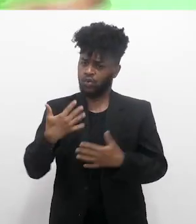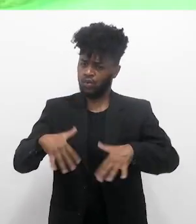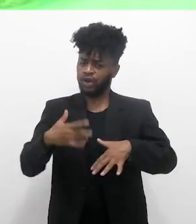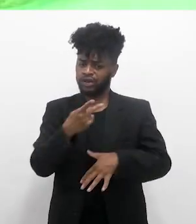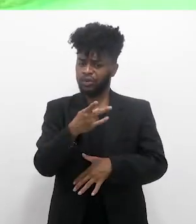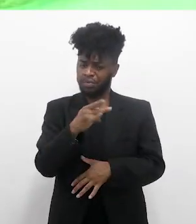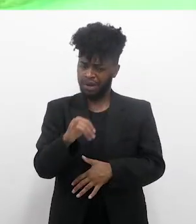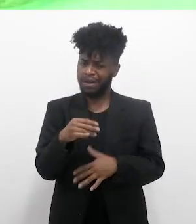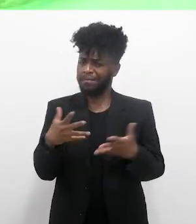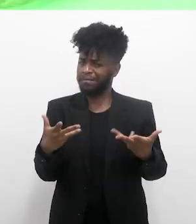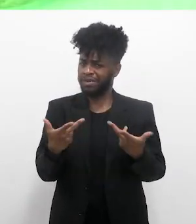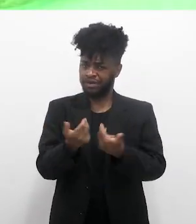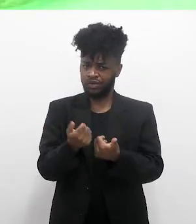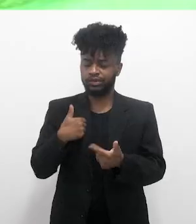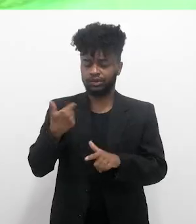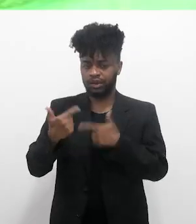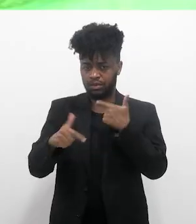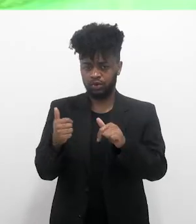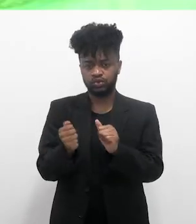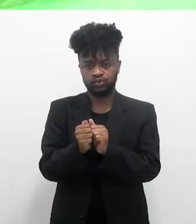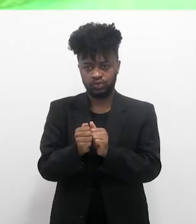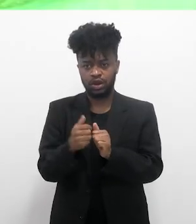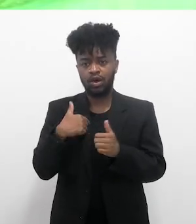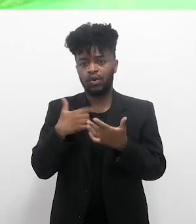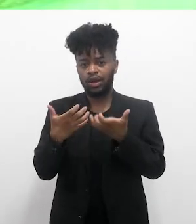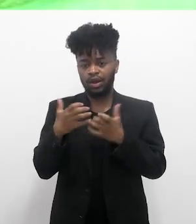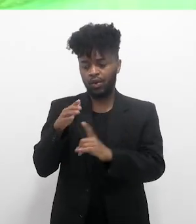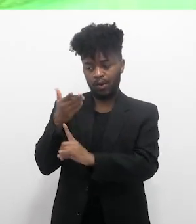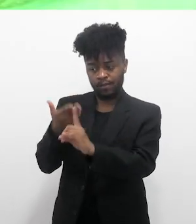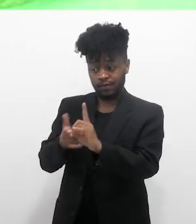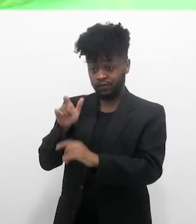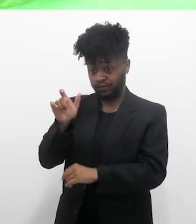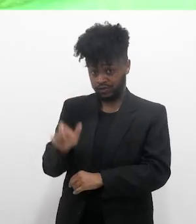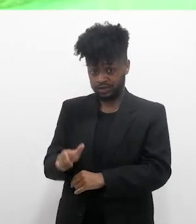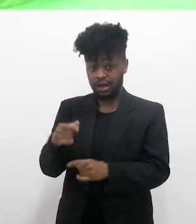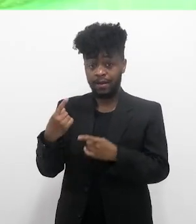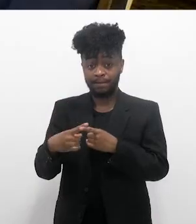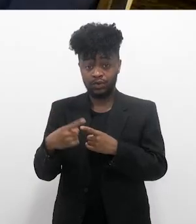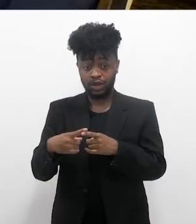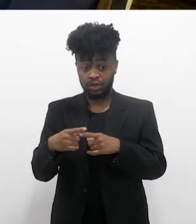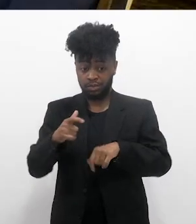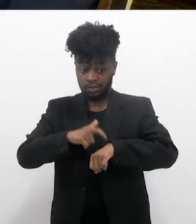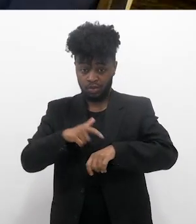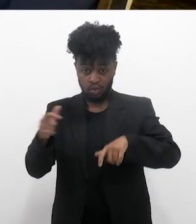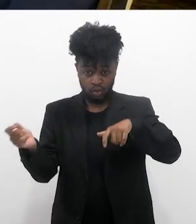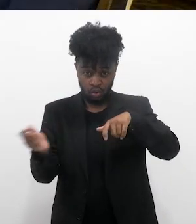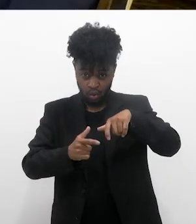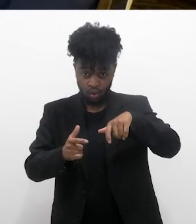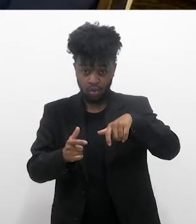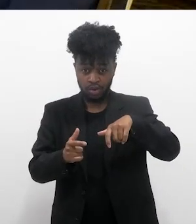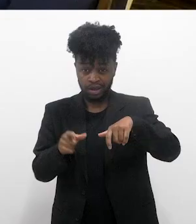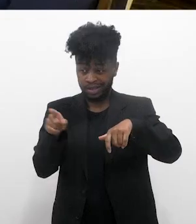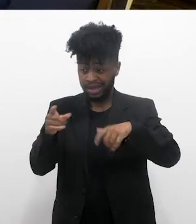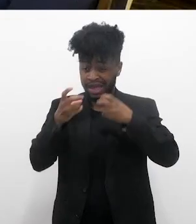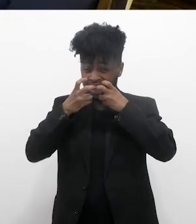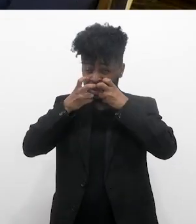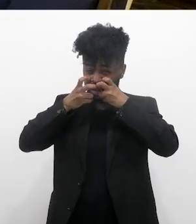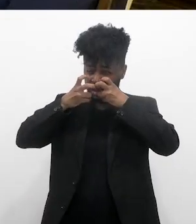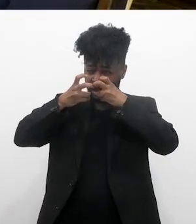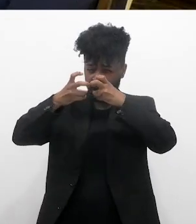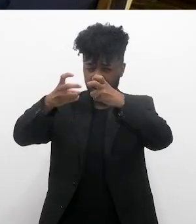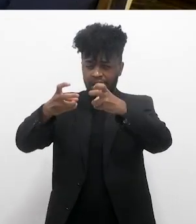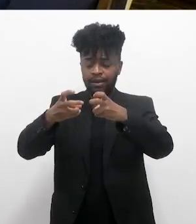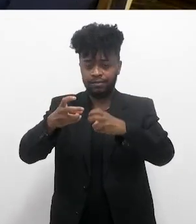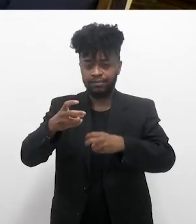maravilhoso, trabalhei com ele, e eu quero homenagear você, porque nesse gol, o Cury grita,